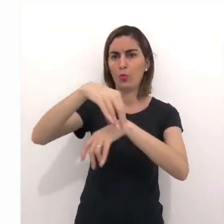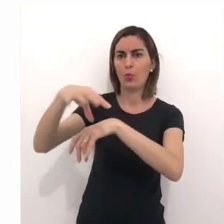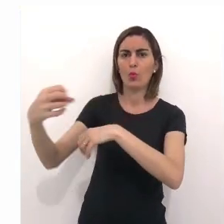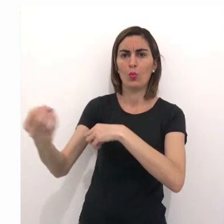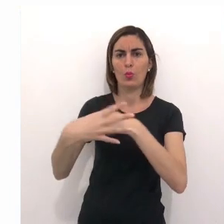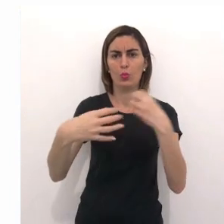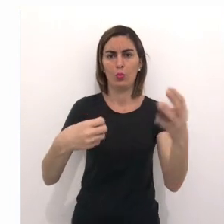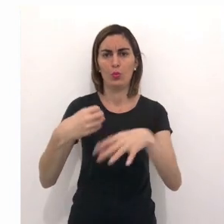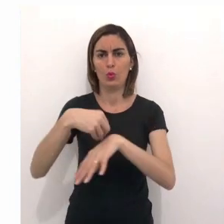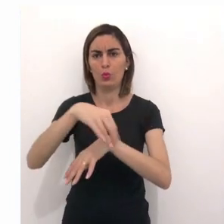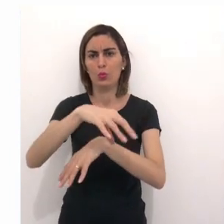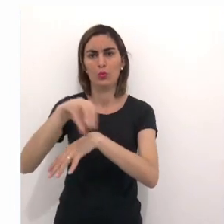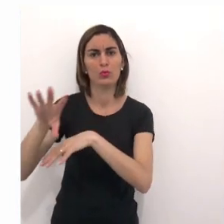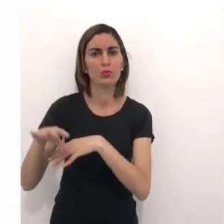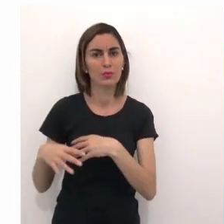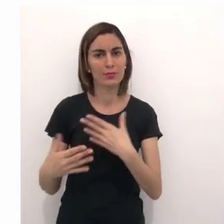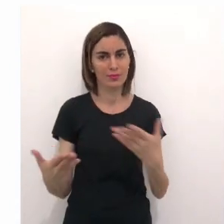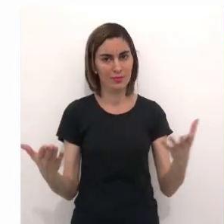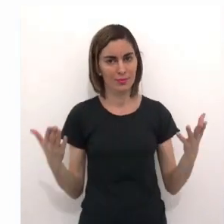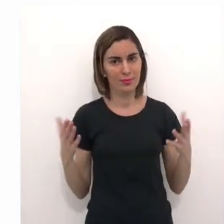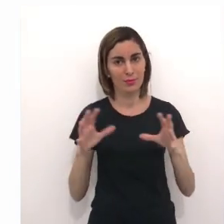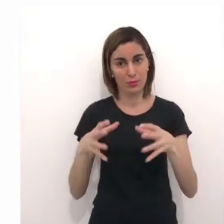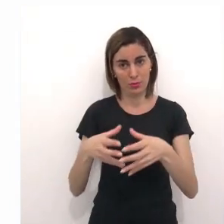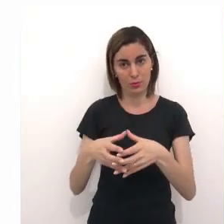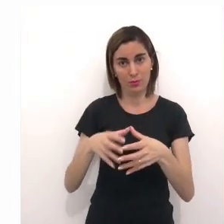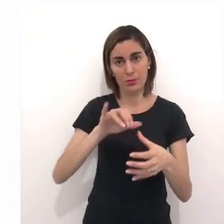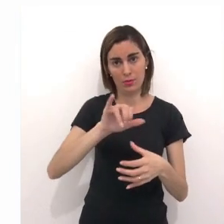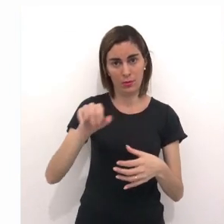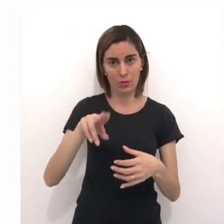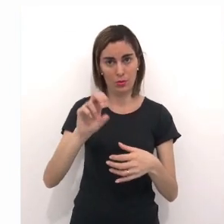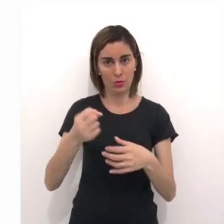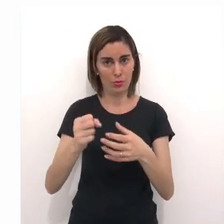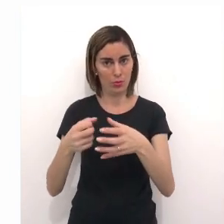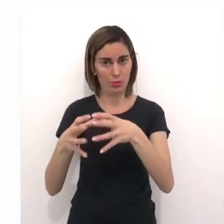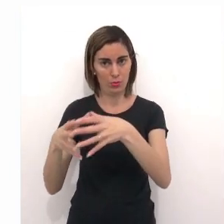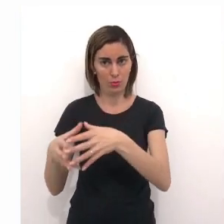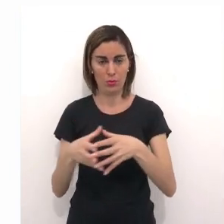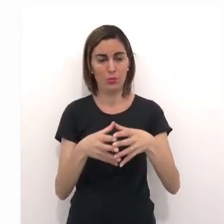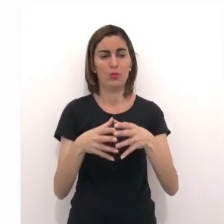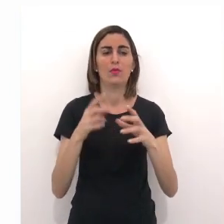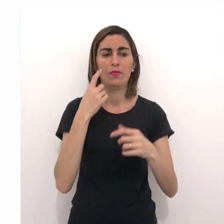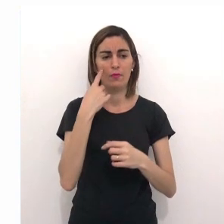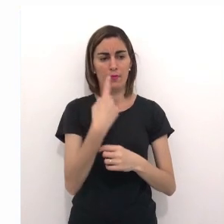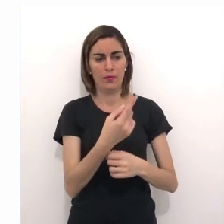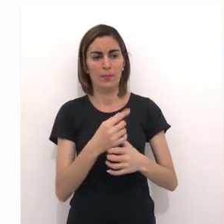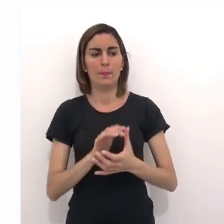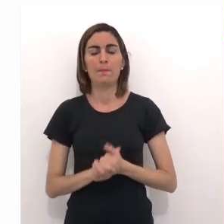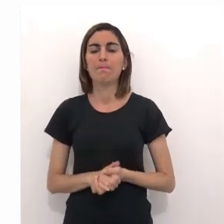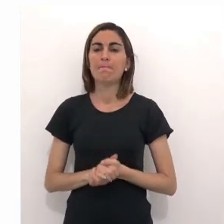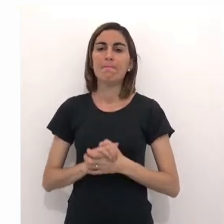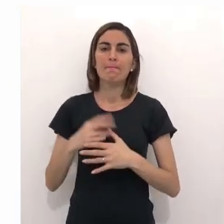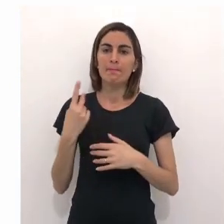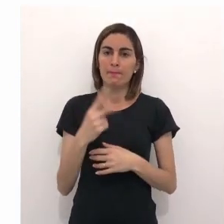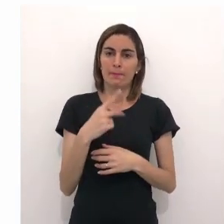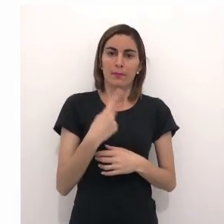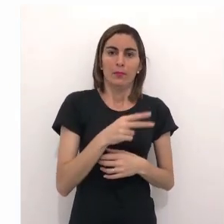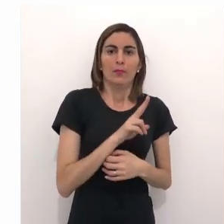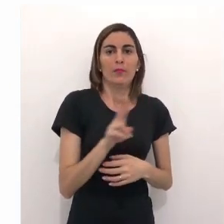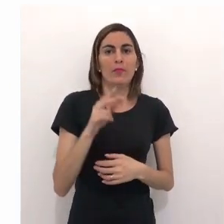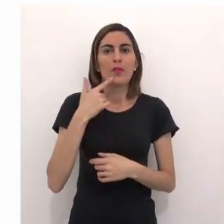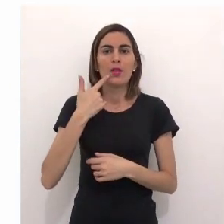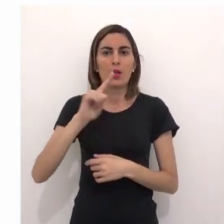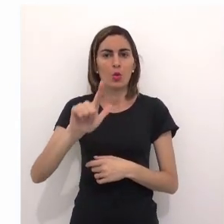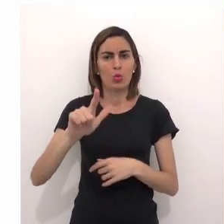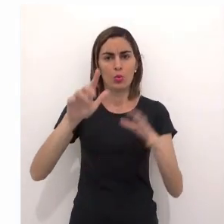da companhia. Então vejamos, era denominada língua geral.